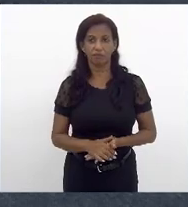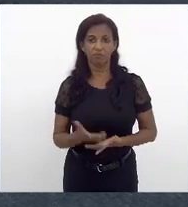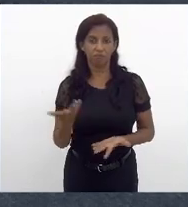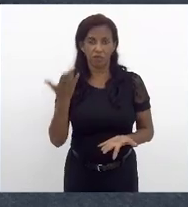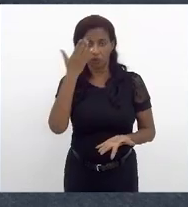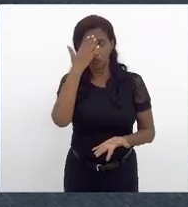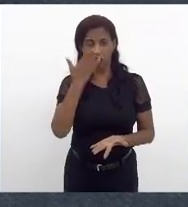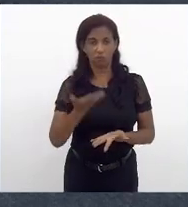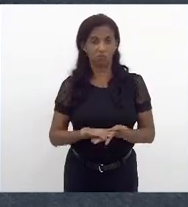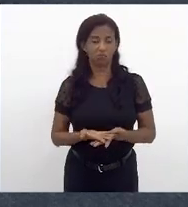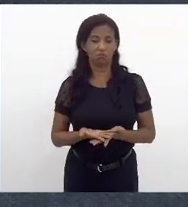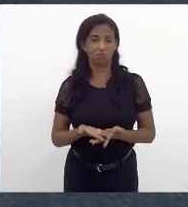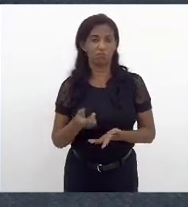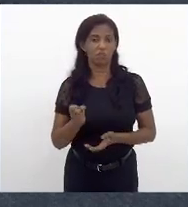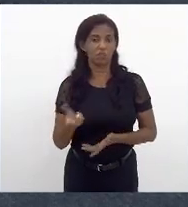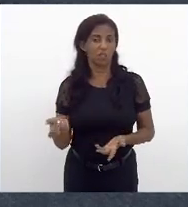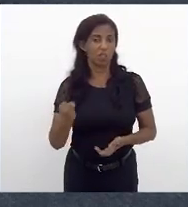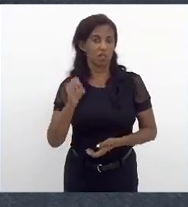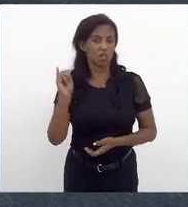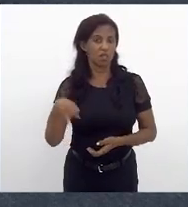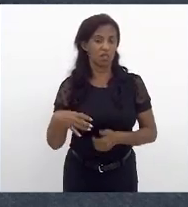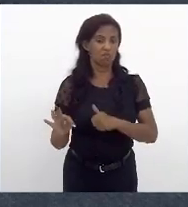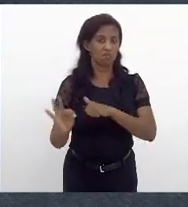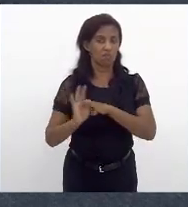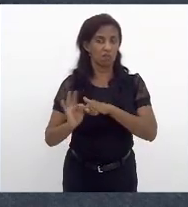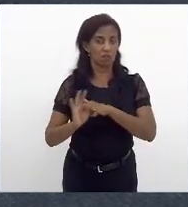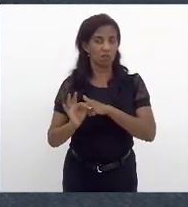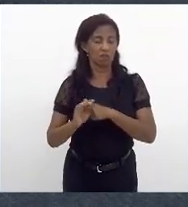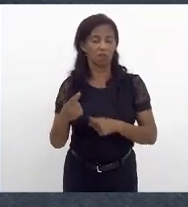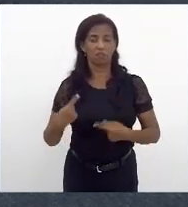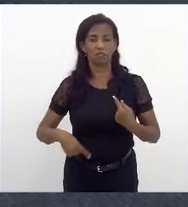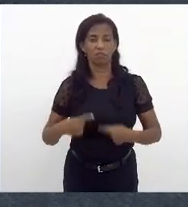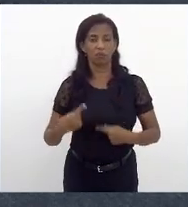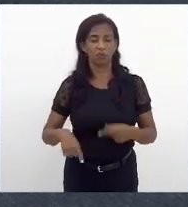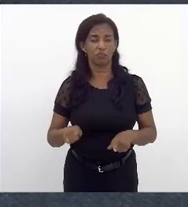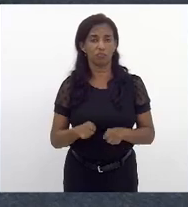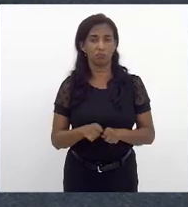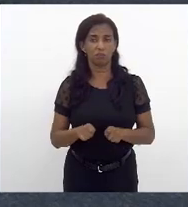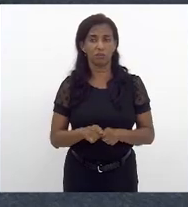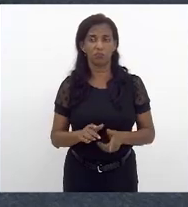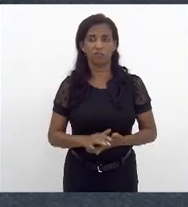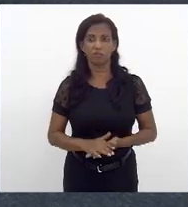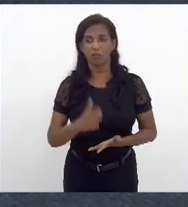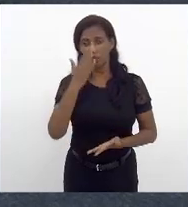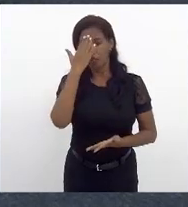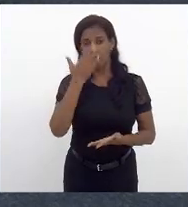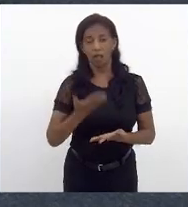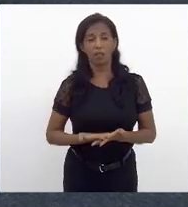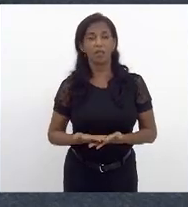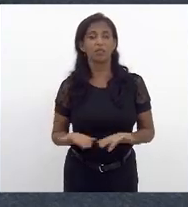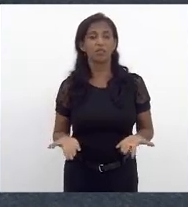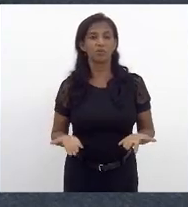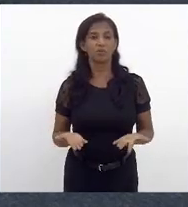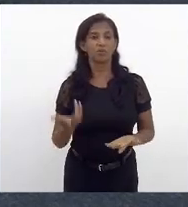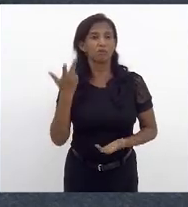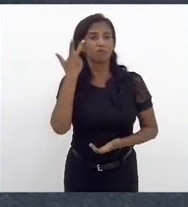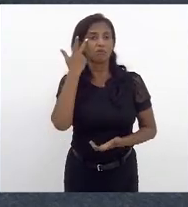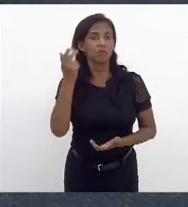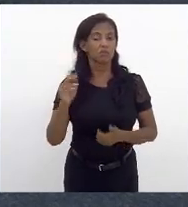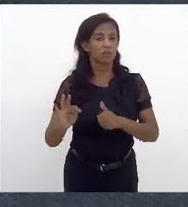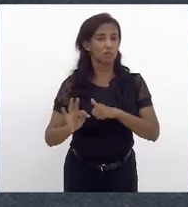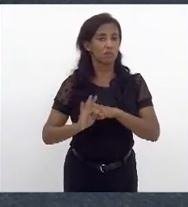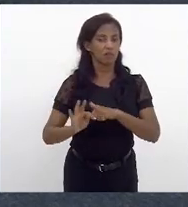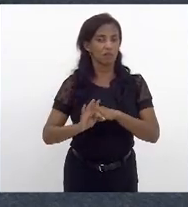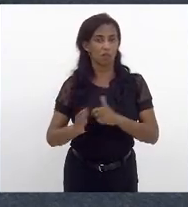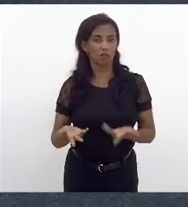acredito que é um cargo, sim, de natureza técnica e política também. E acredito que essa natureza